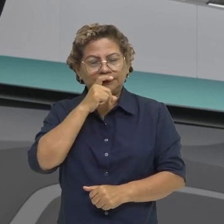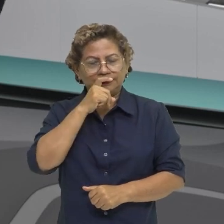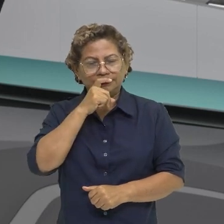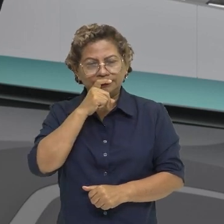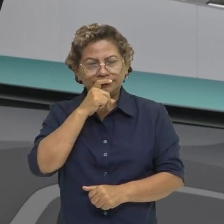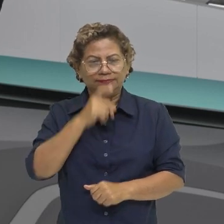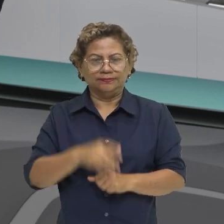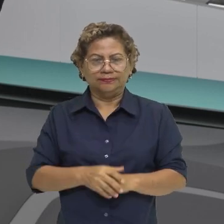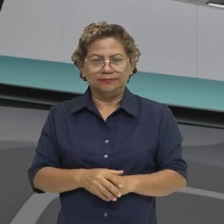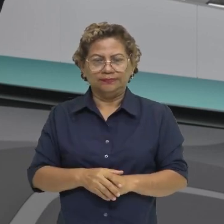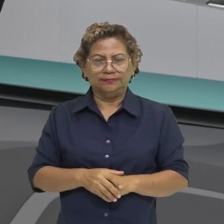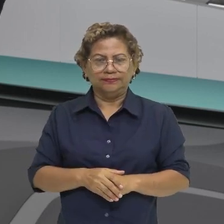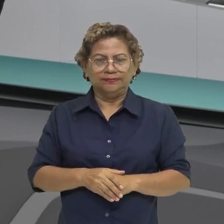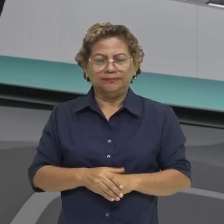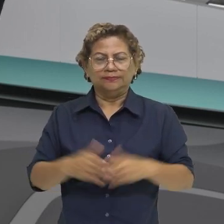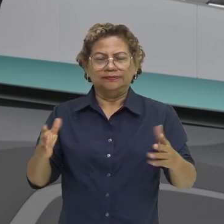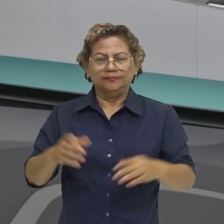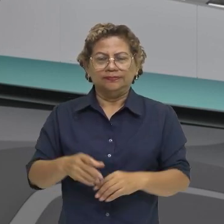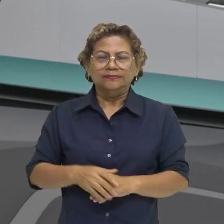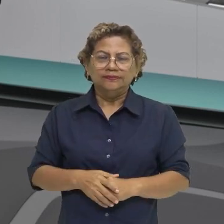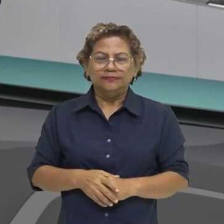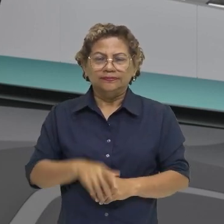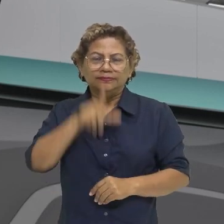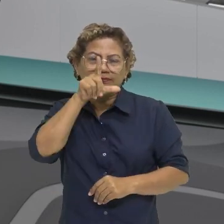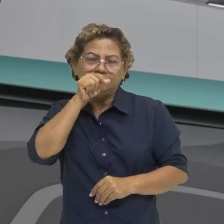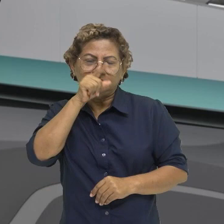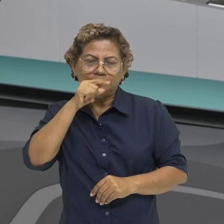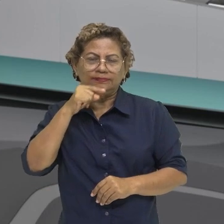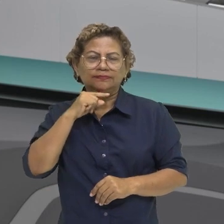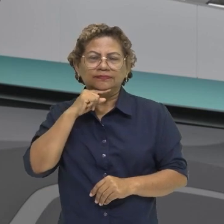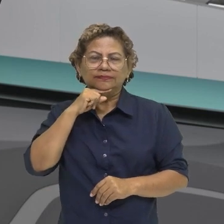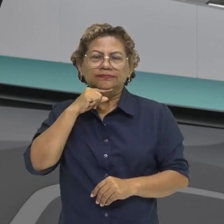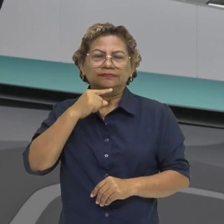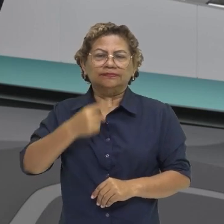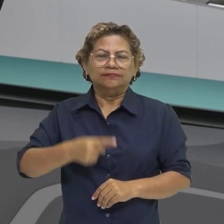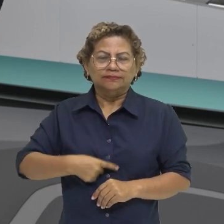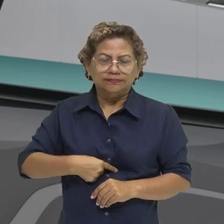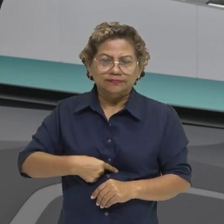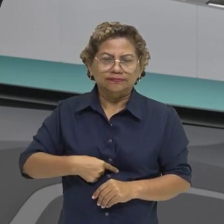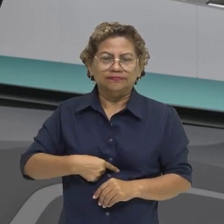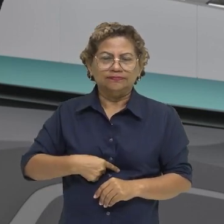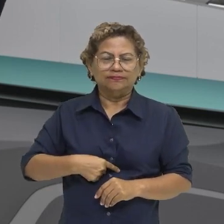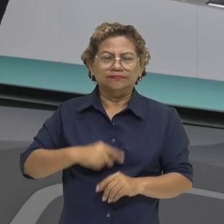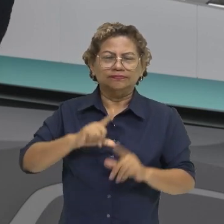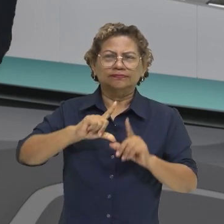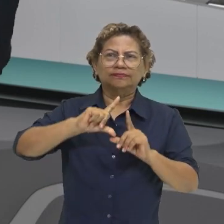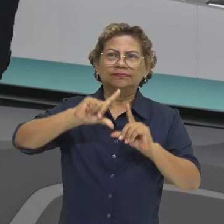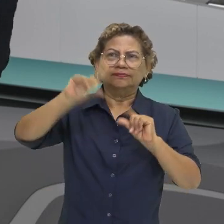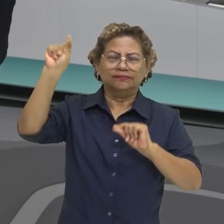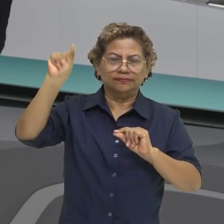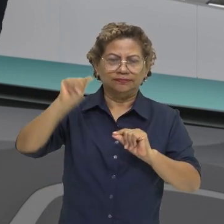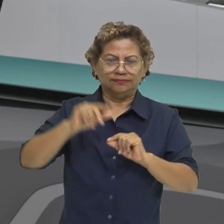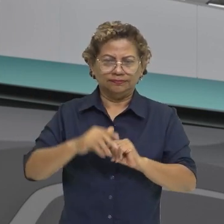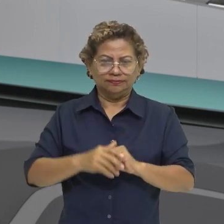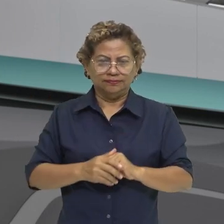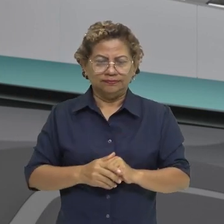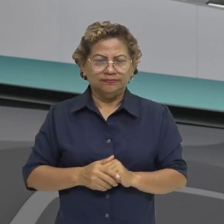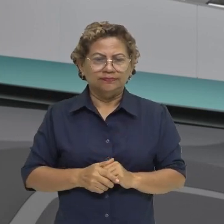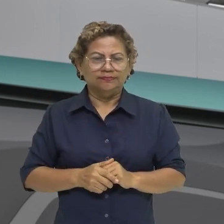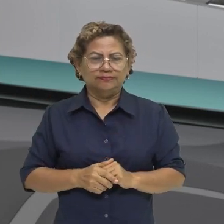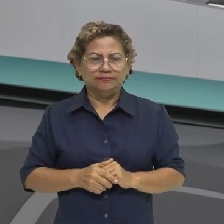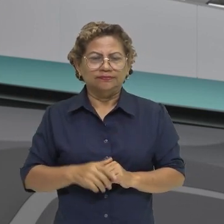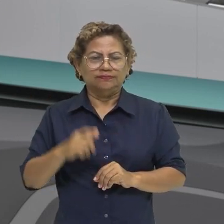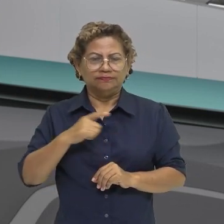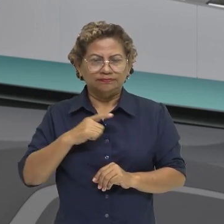entanto, pomba, varou-te a flecha do destino. Astro, engoliu-te o temporal